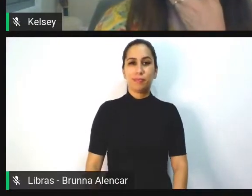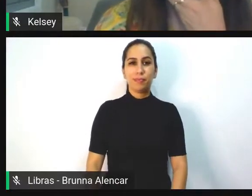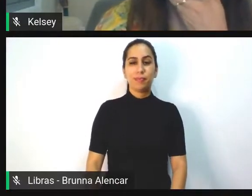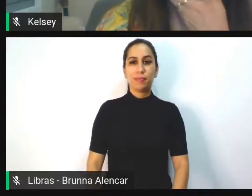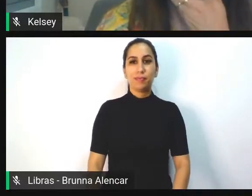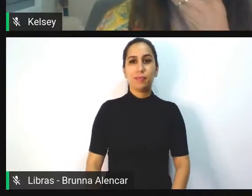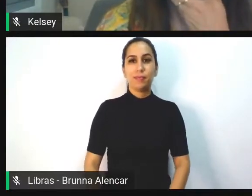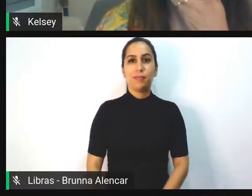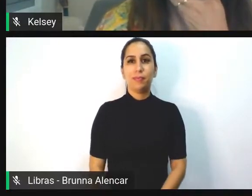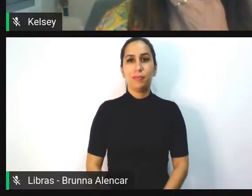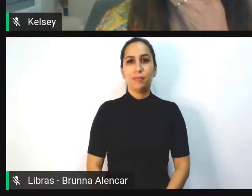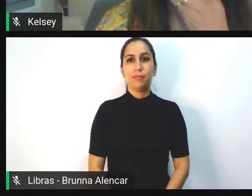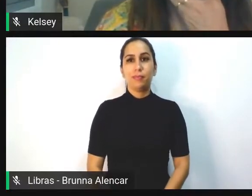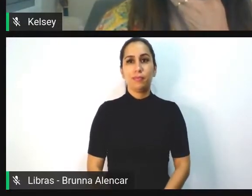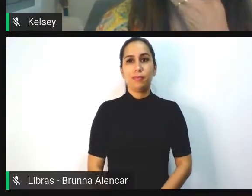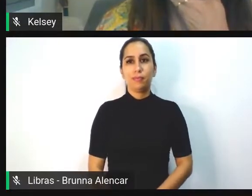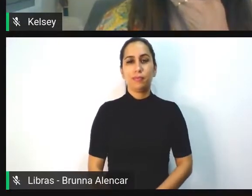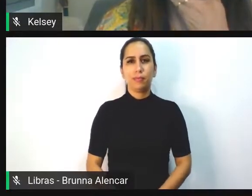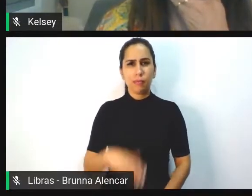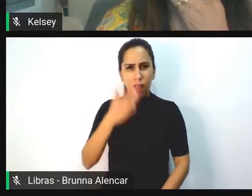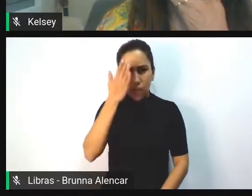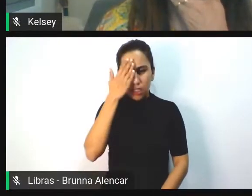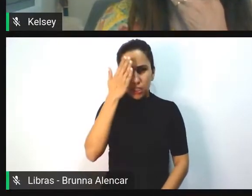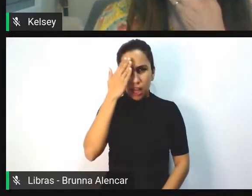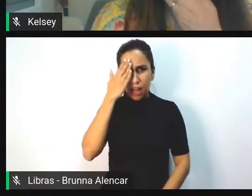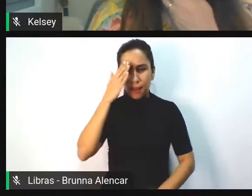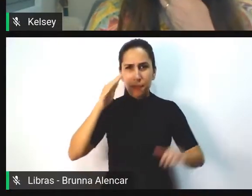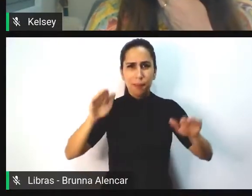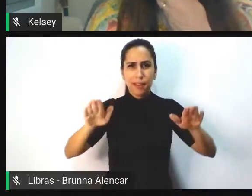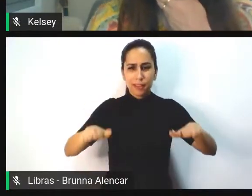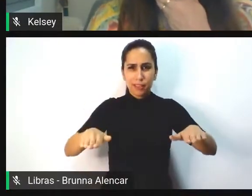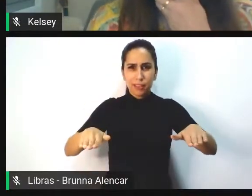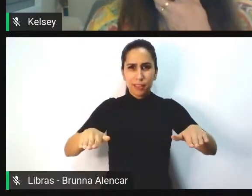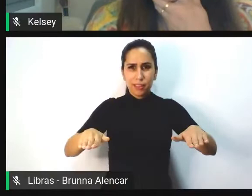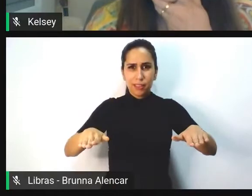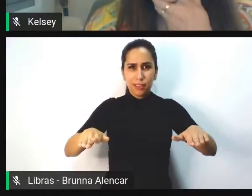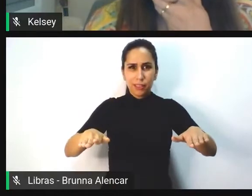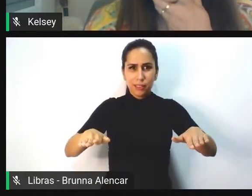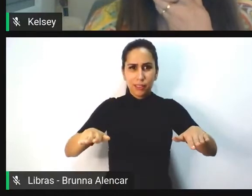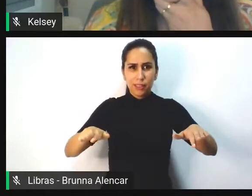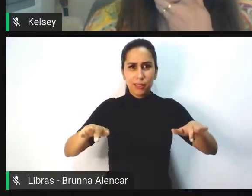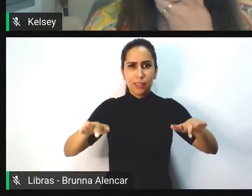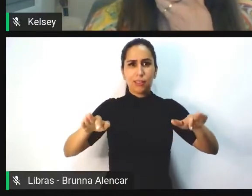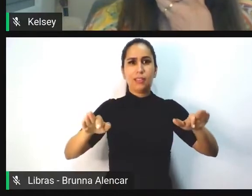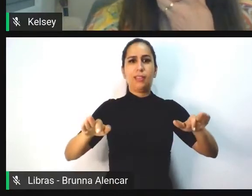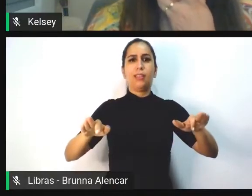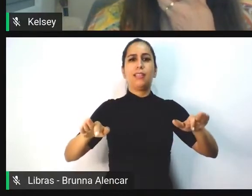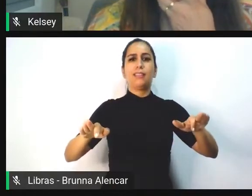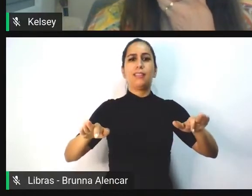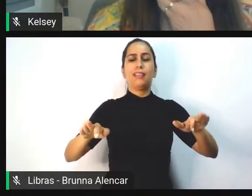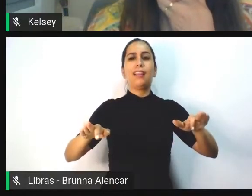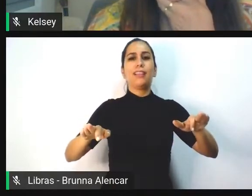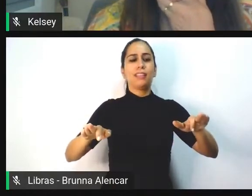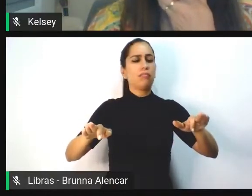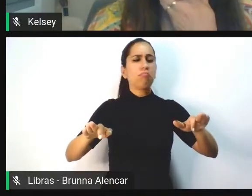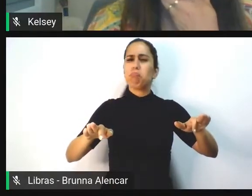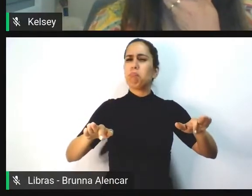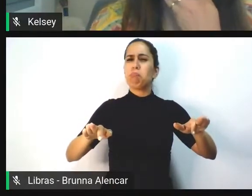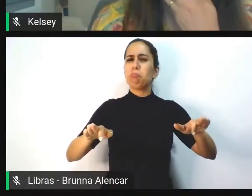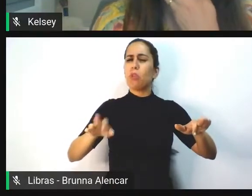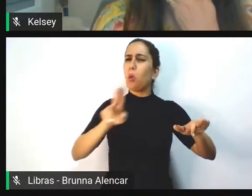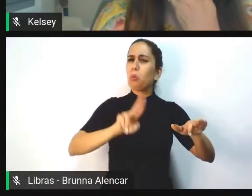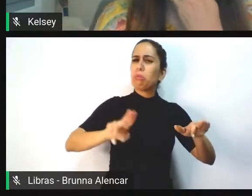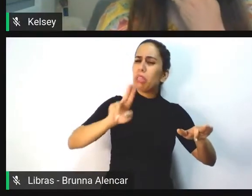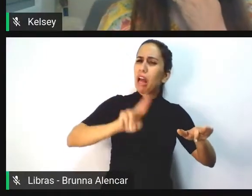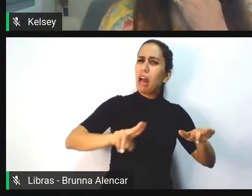Você sabe aquele pezinho que tem no teclado? Elevar ou não, usar ou não. Isso vai